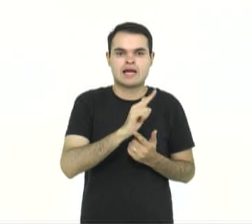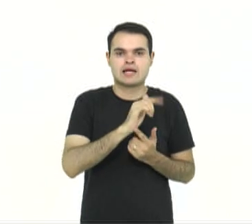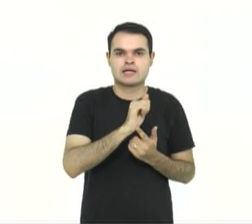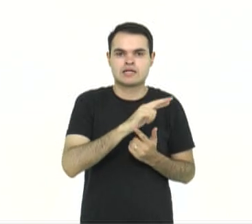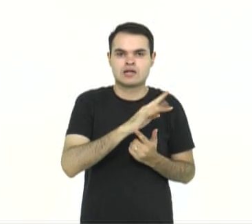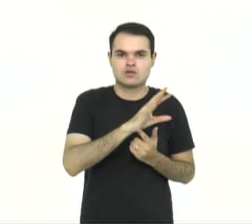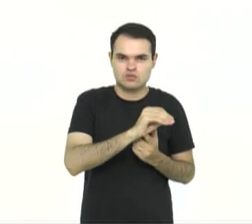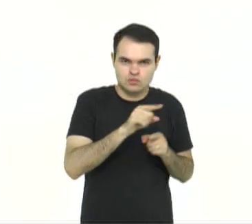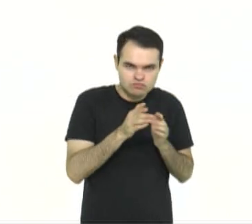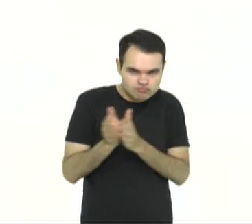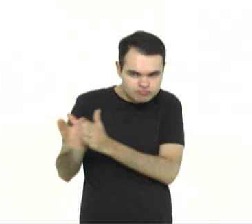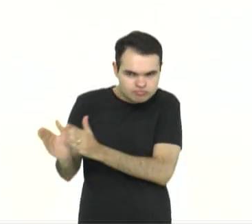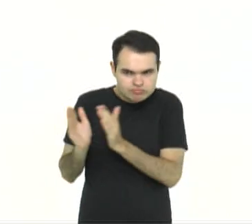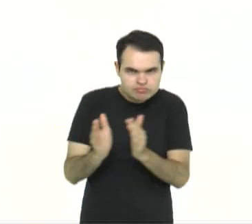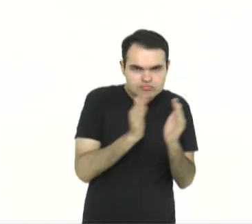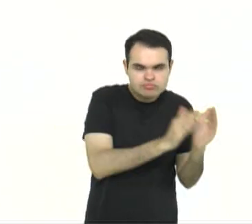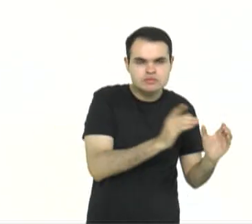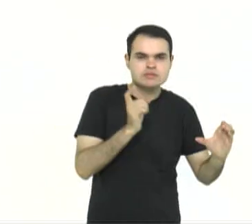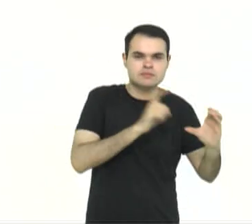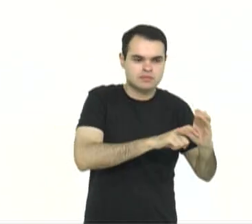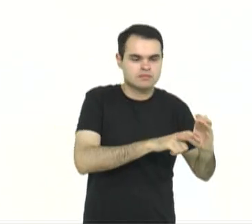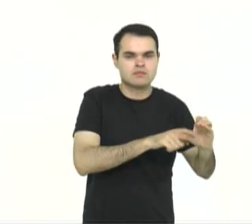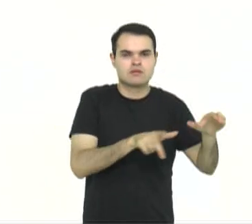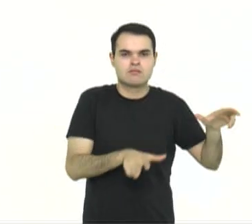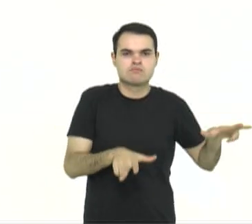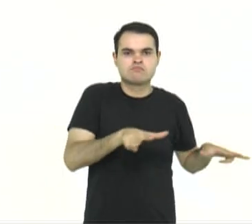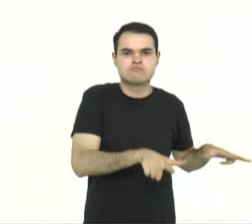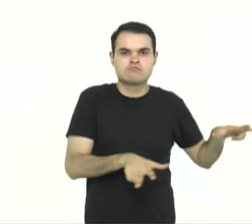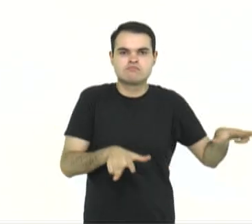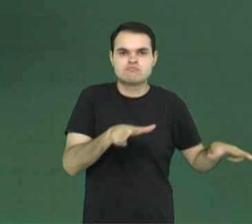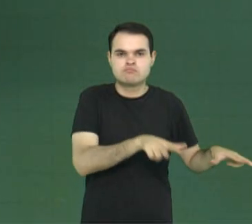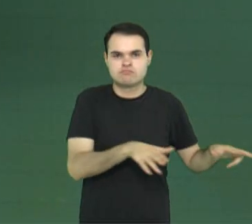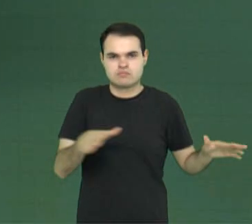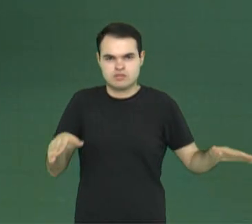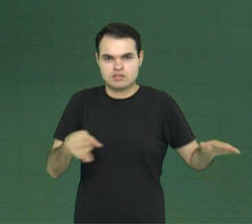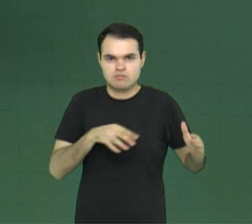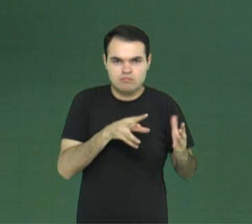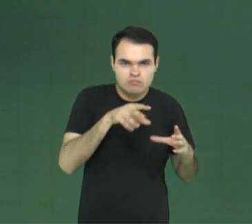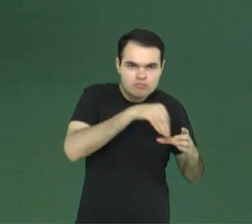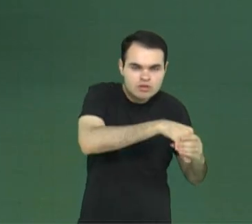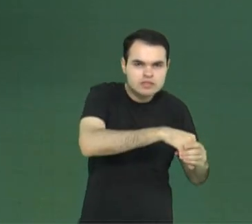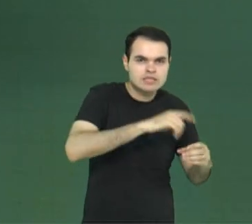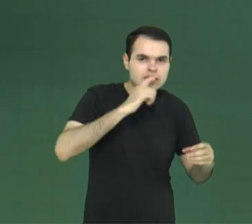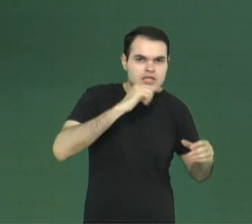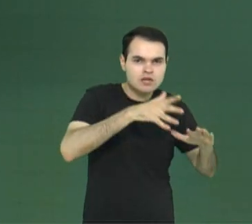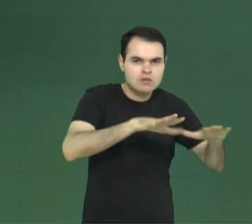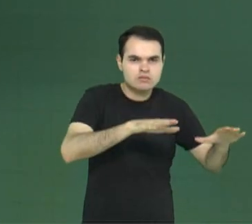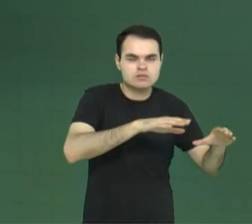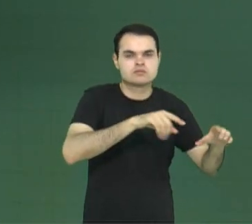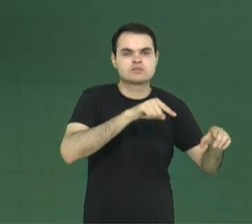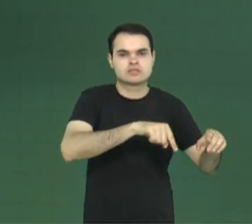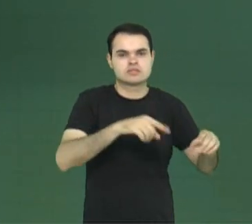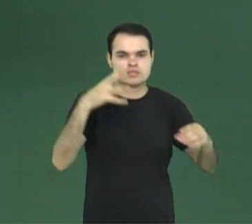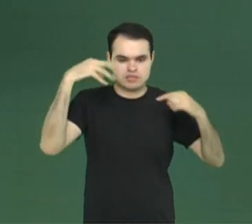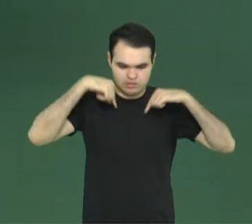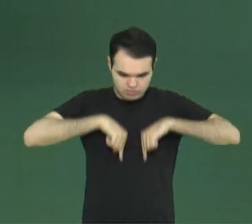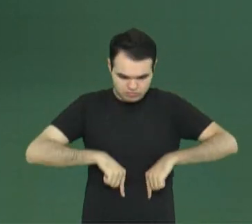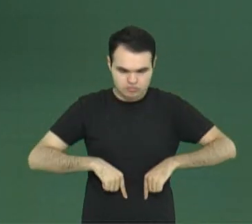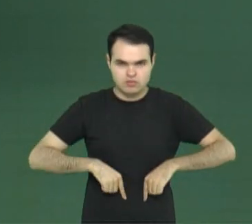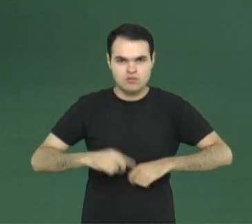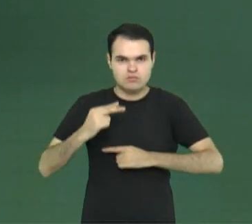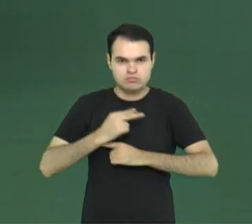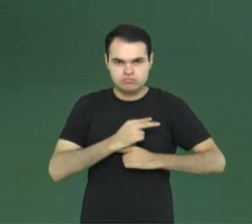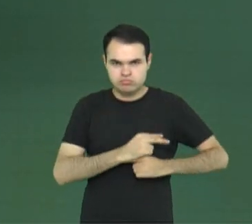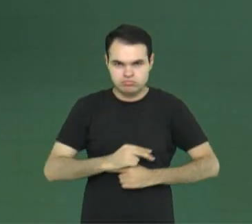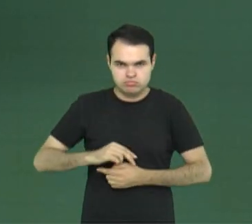como ele tem menor dependência da água, ele vai ter maiores compartimentos internos dentro dos pulmões. E os mamíferos e as